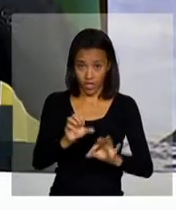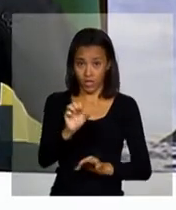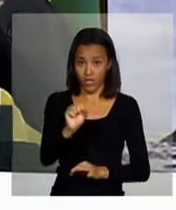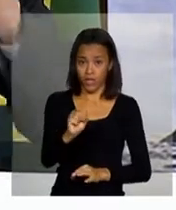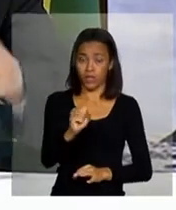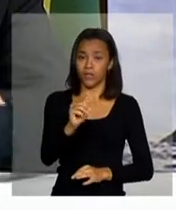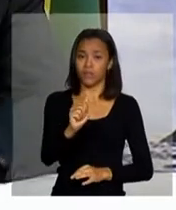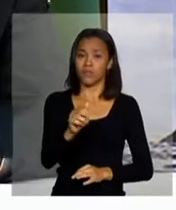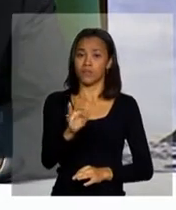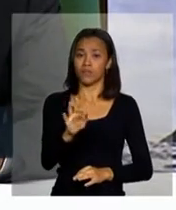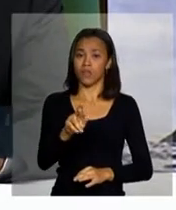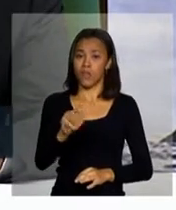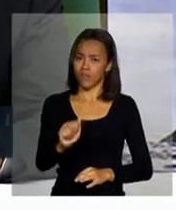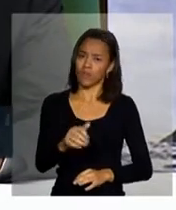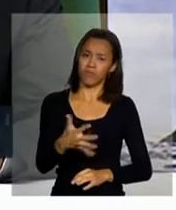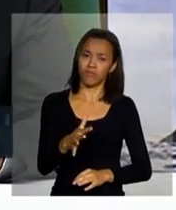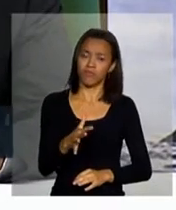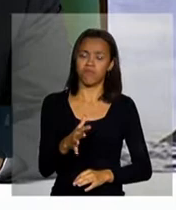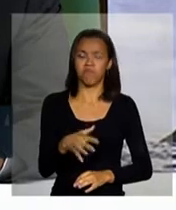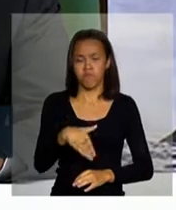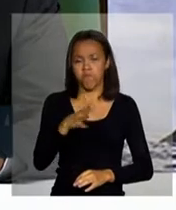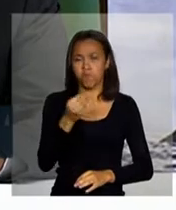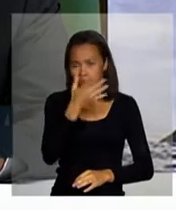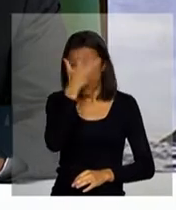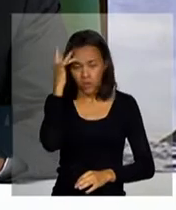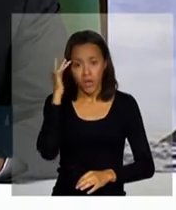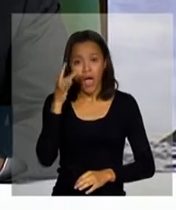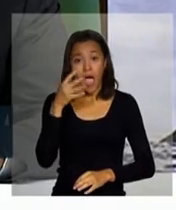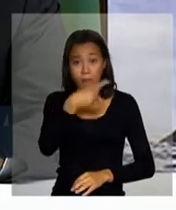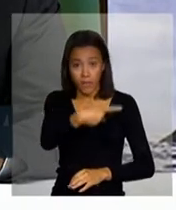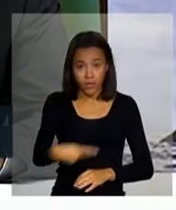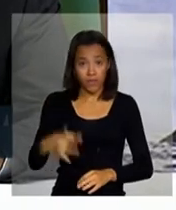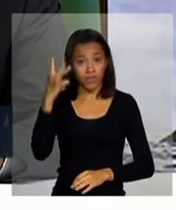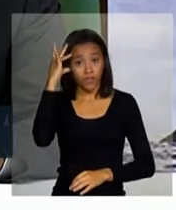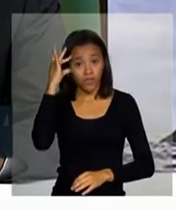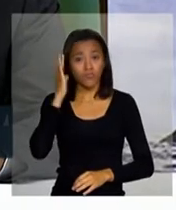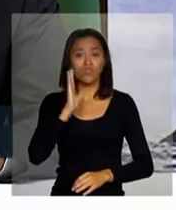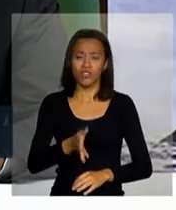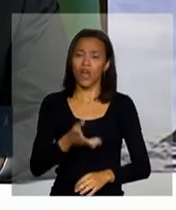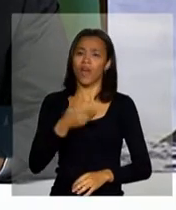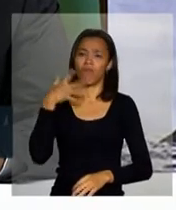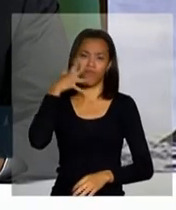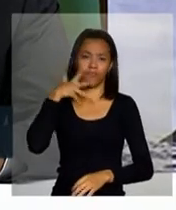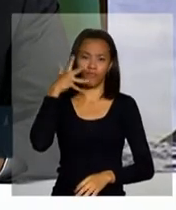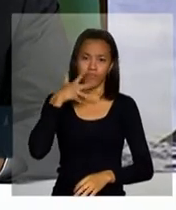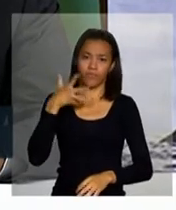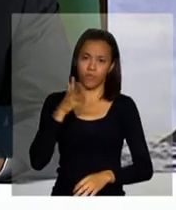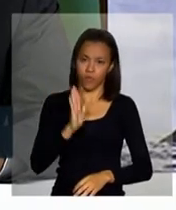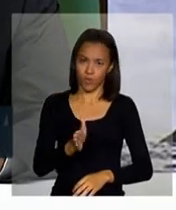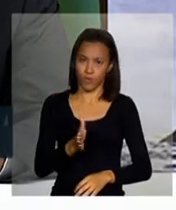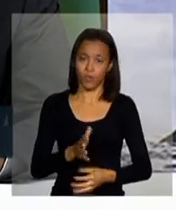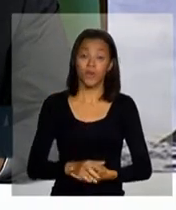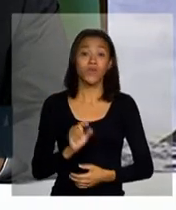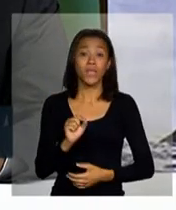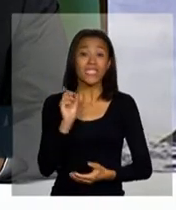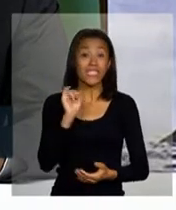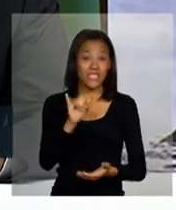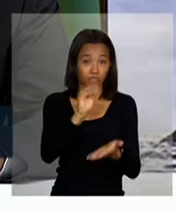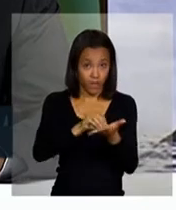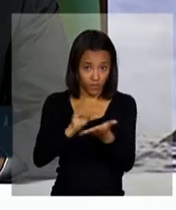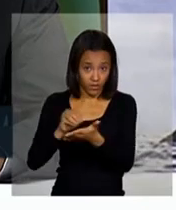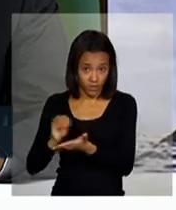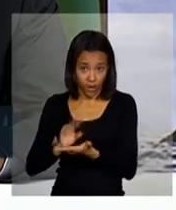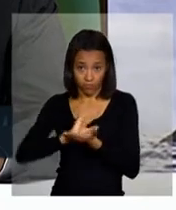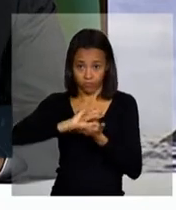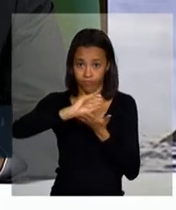pessoas. Agora, a presidenta Dilma, ela anunciou no seu discurso de que, se faltar